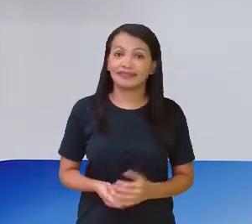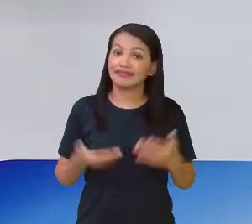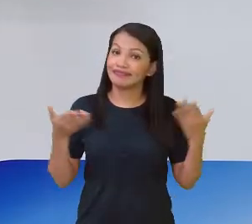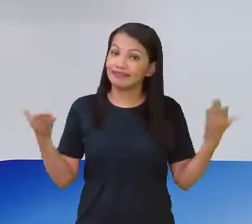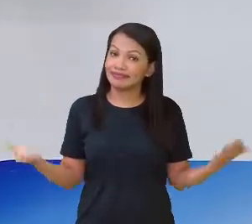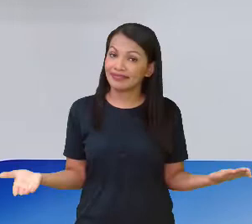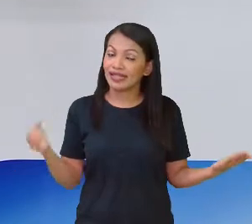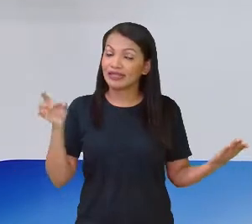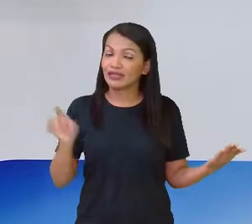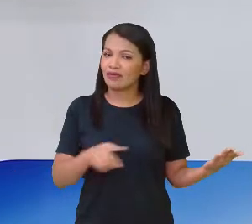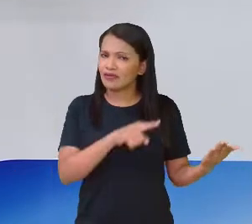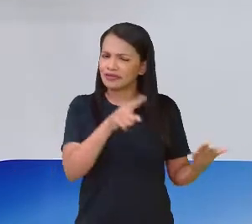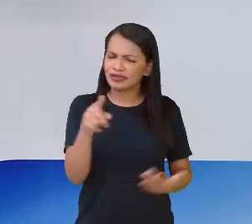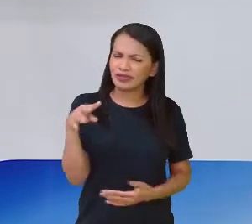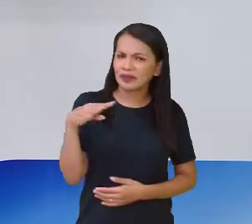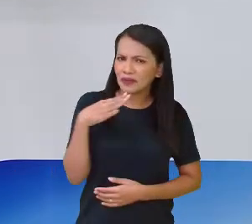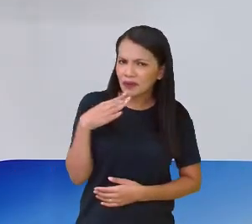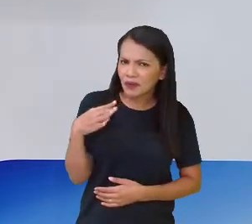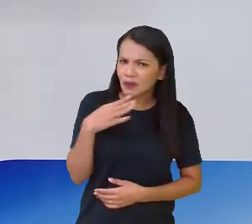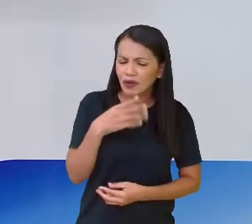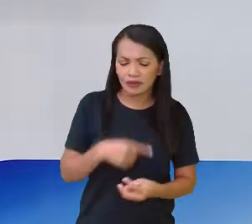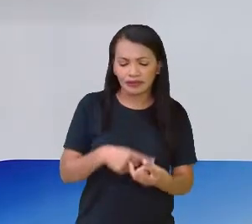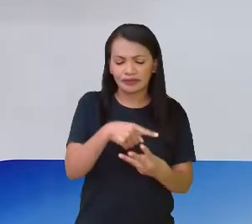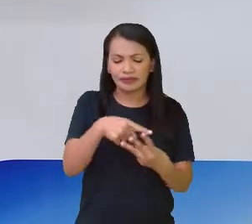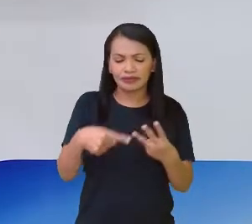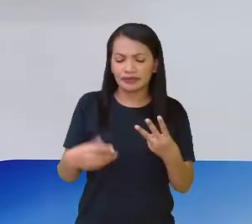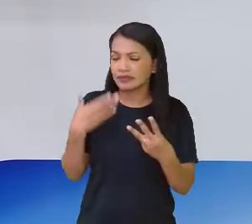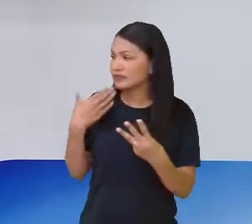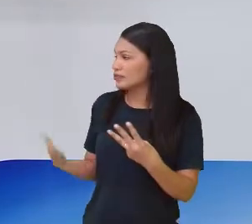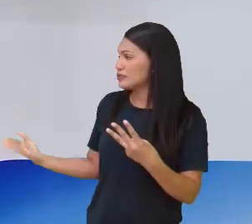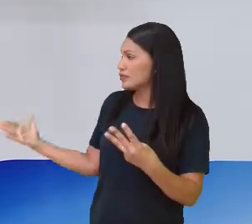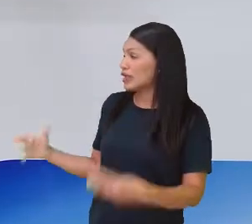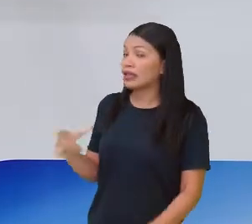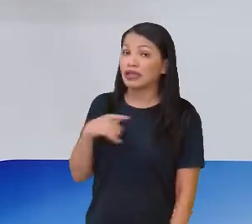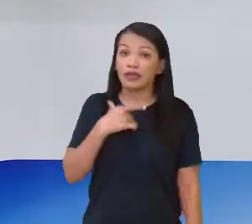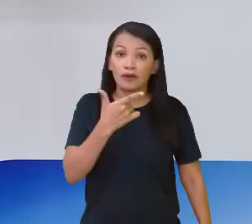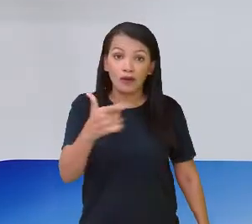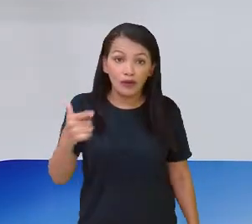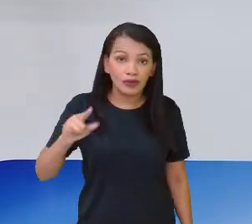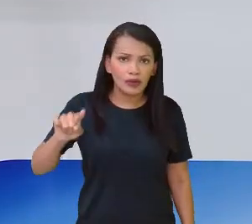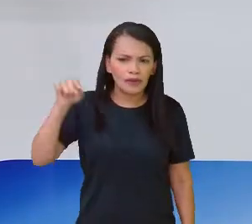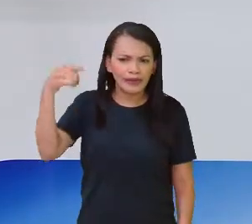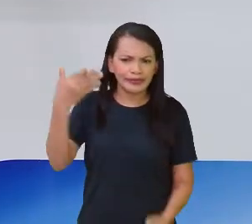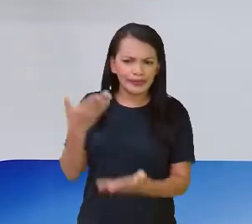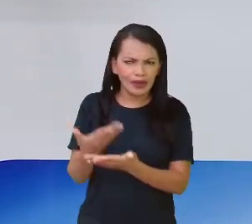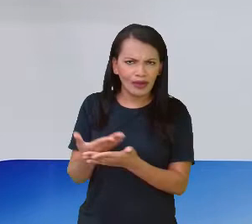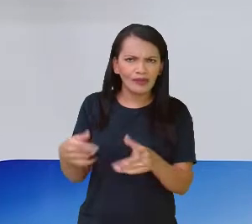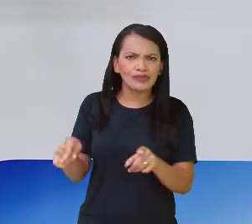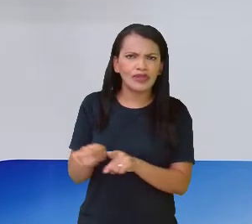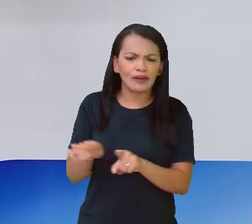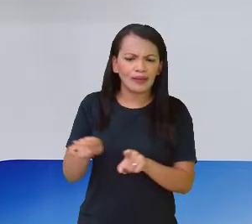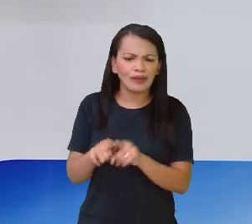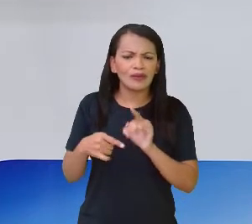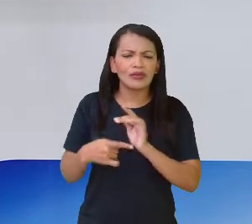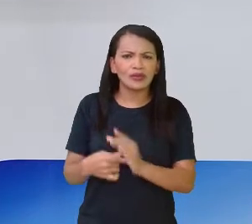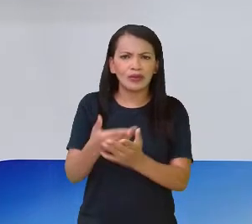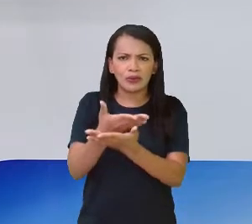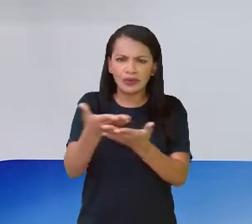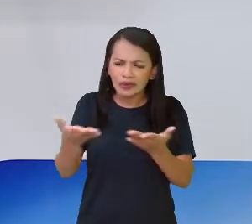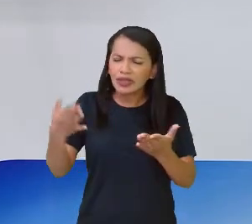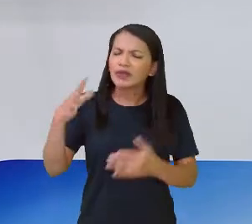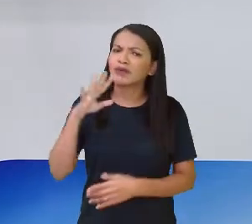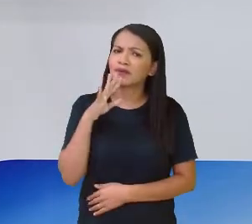Então, só para vocês conhecerem esses 3 instrumentos aqui, tem outros, quem sabe nas próximas aulas eu trago mais instrumentos aqui para